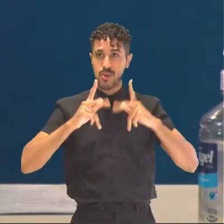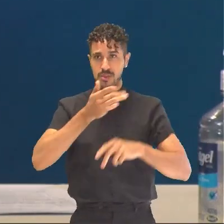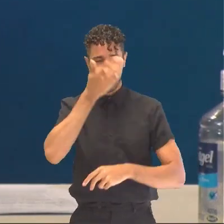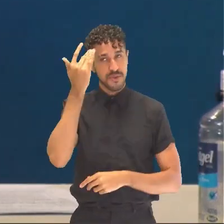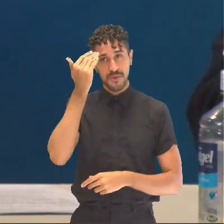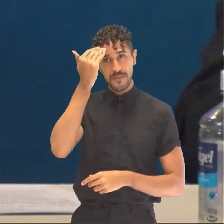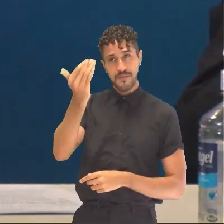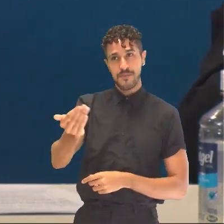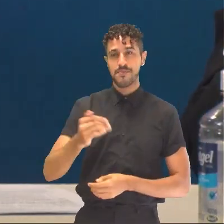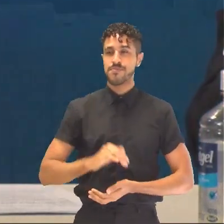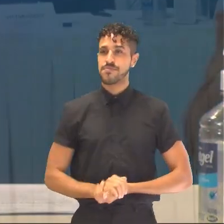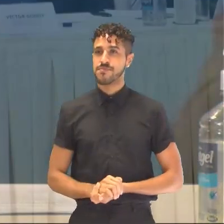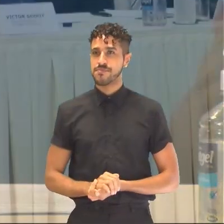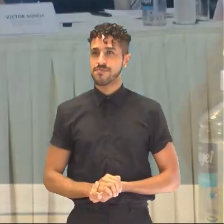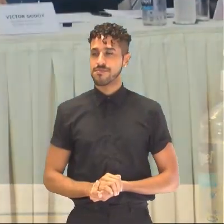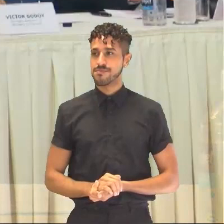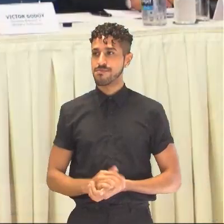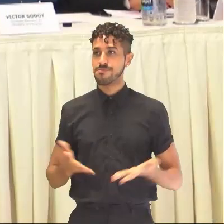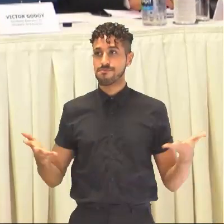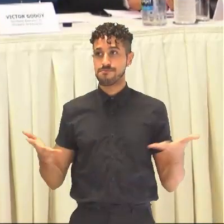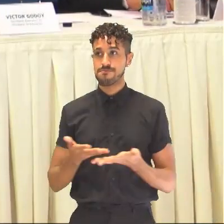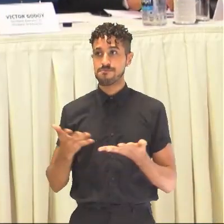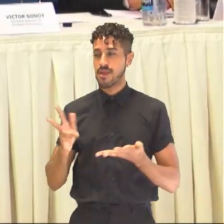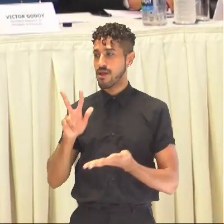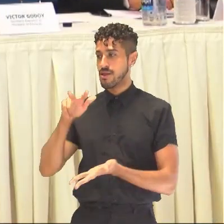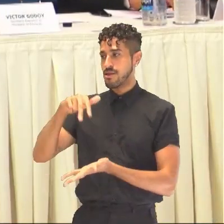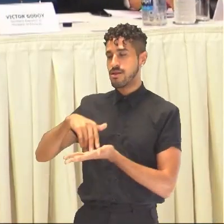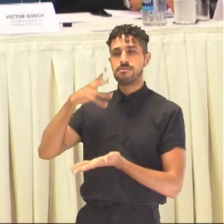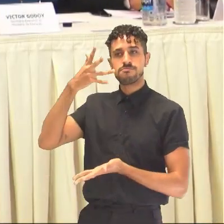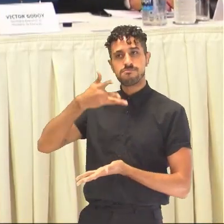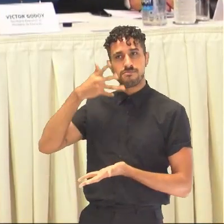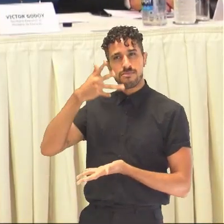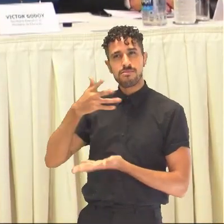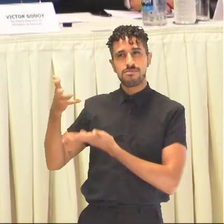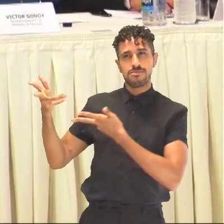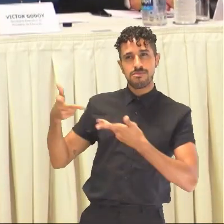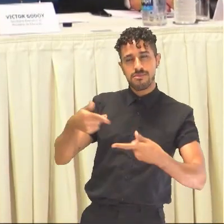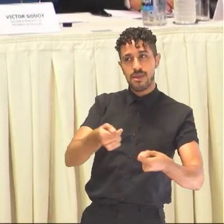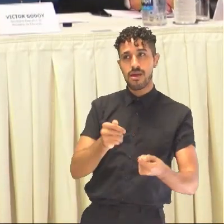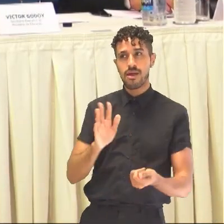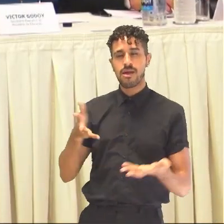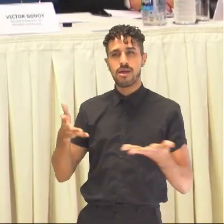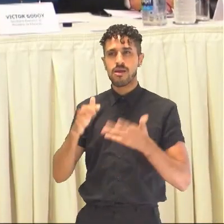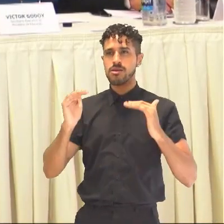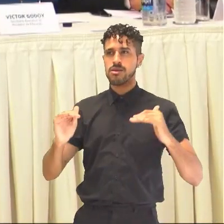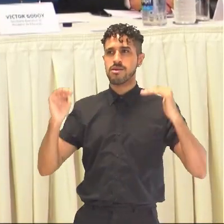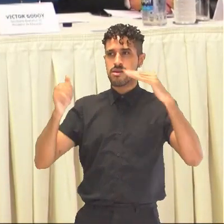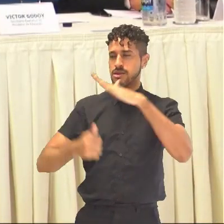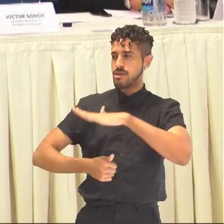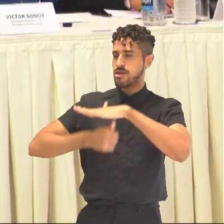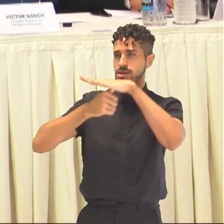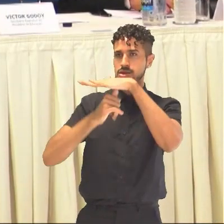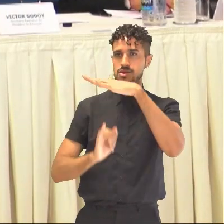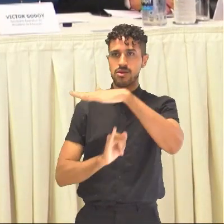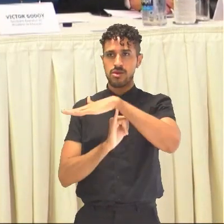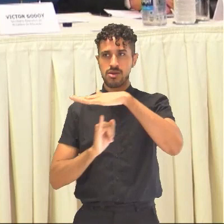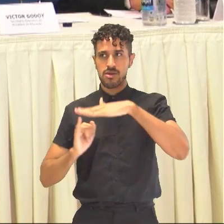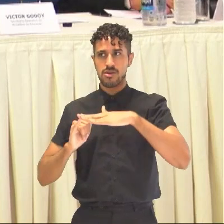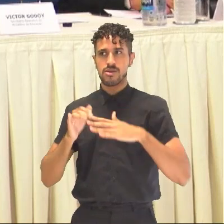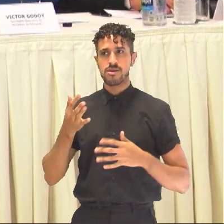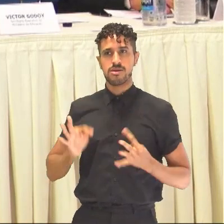obrigado. Para seu pronunciamento, é convidado agora o magnífico reitor do Instituto